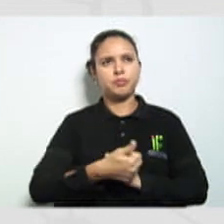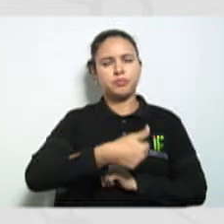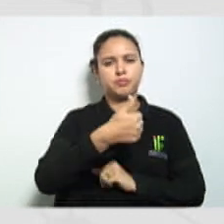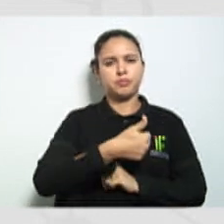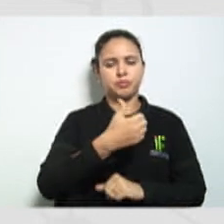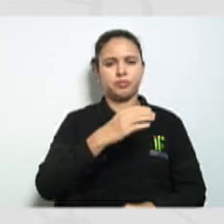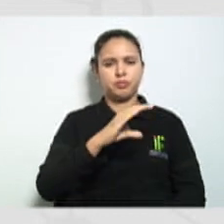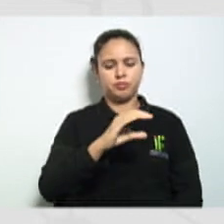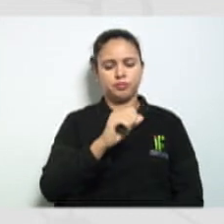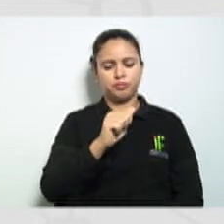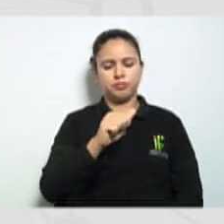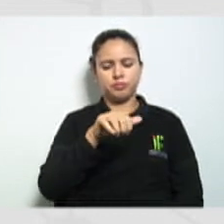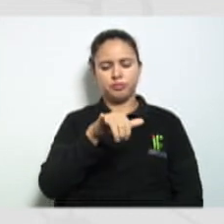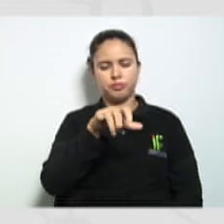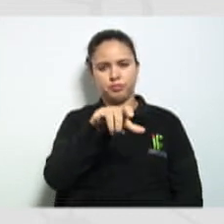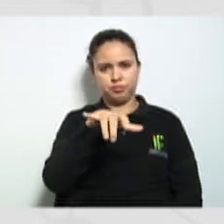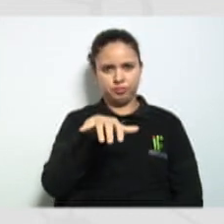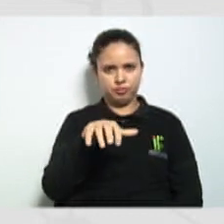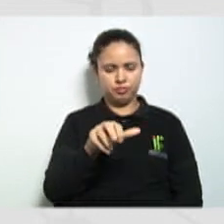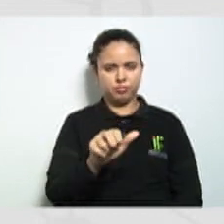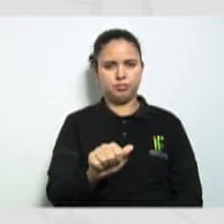primeiramente vem a conta caixa.